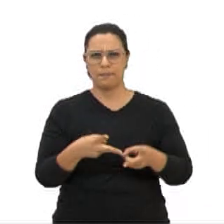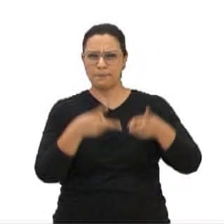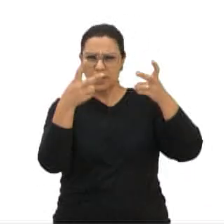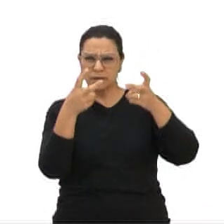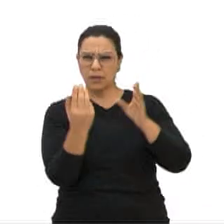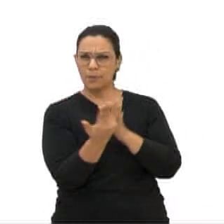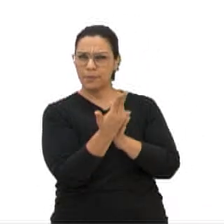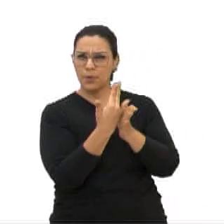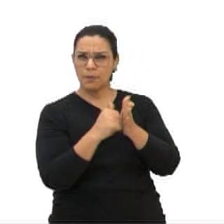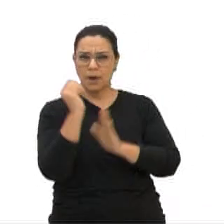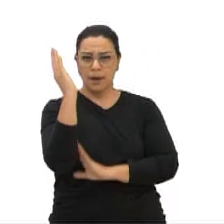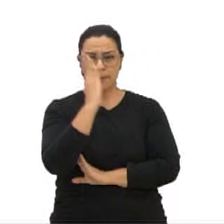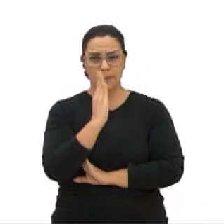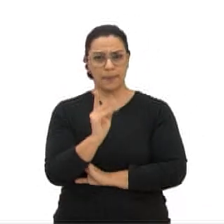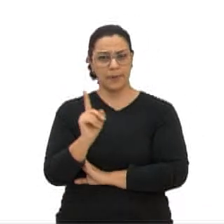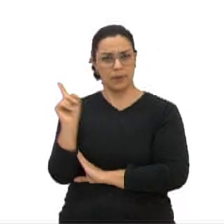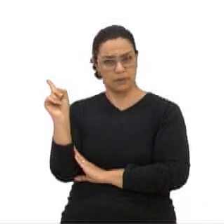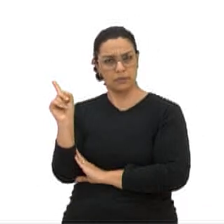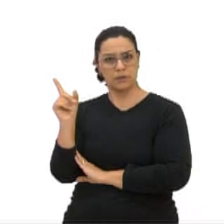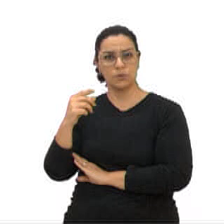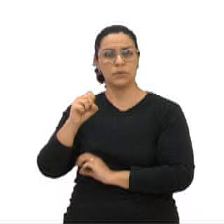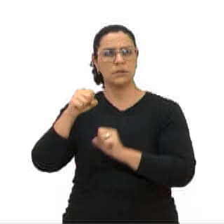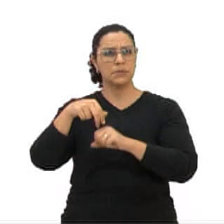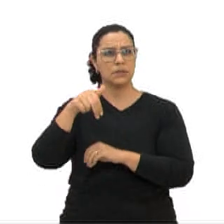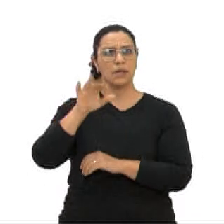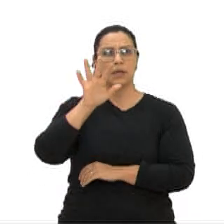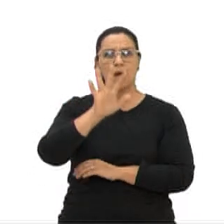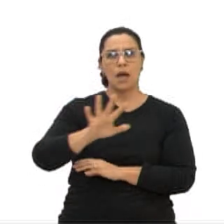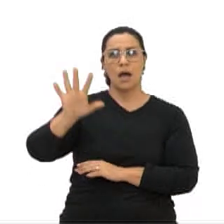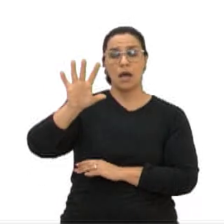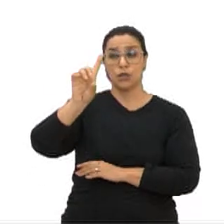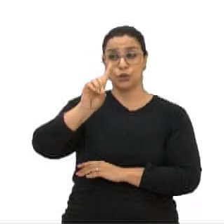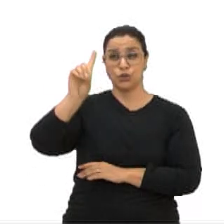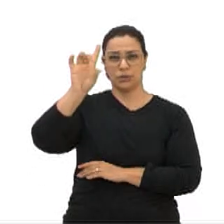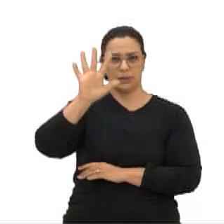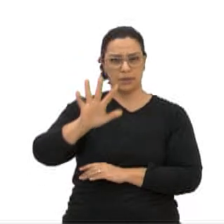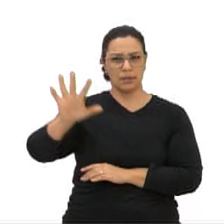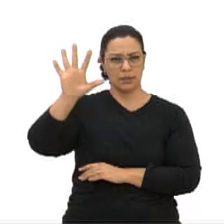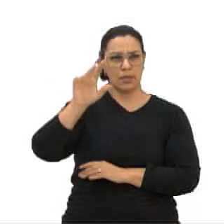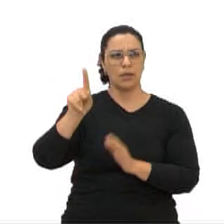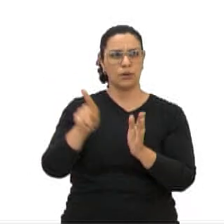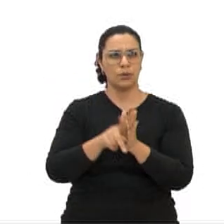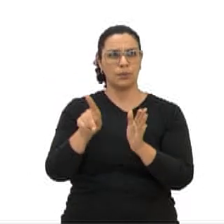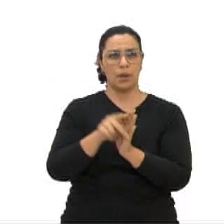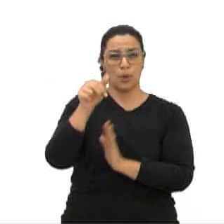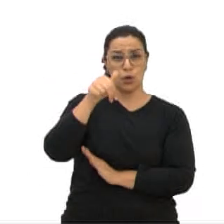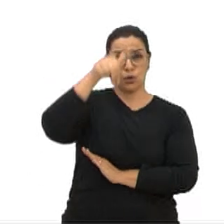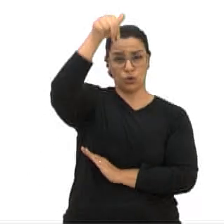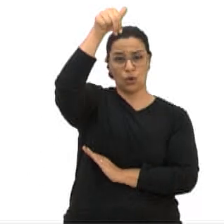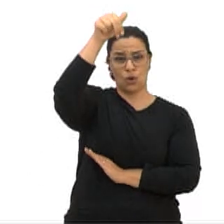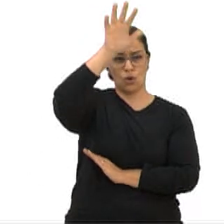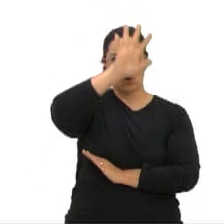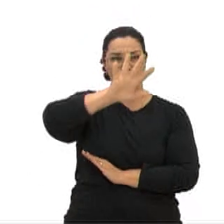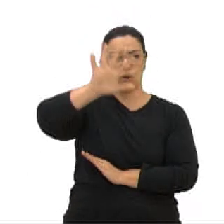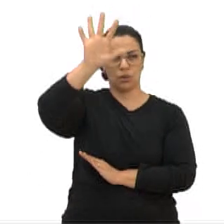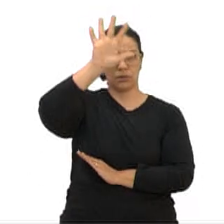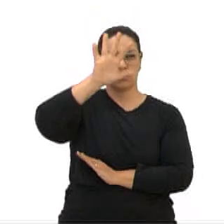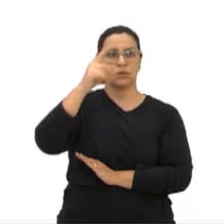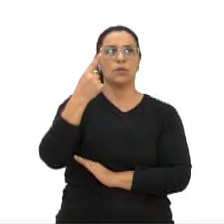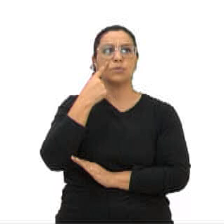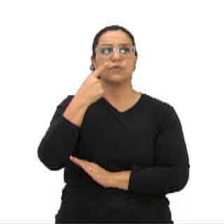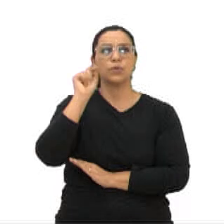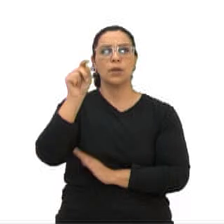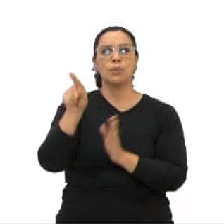do Brasil e observe que na parte superior direita ou na porção norte, nós